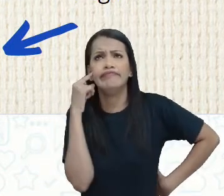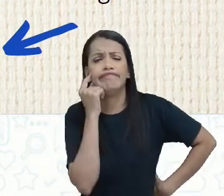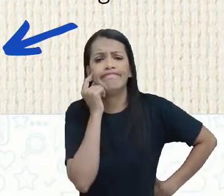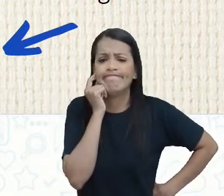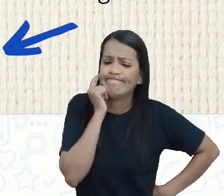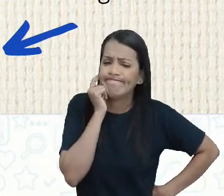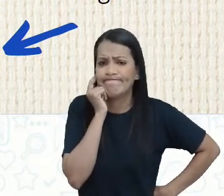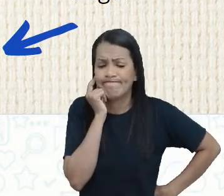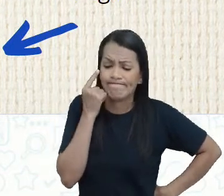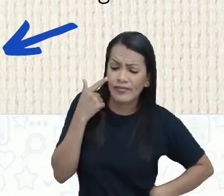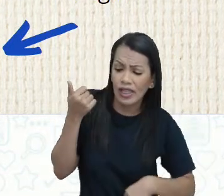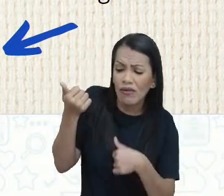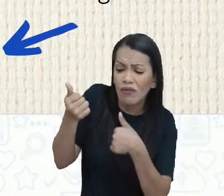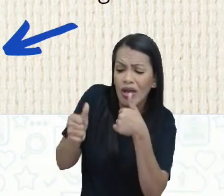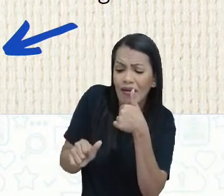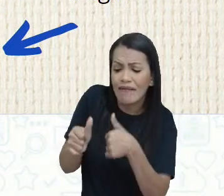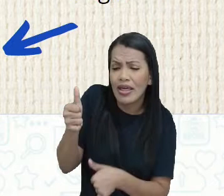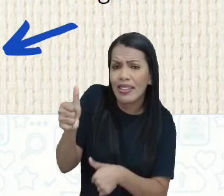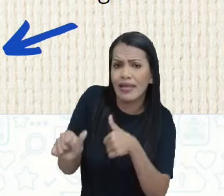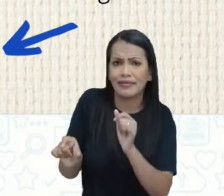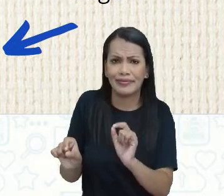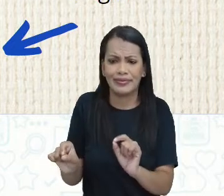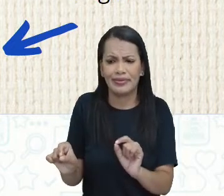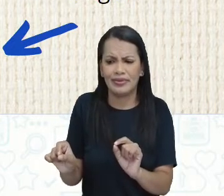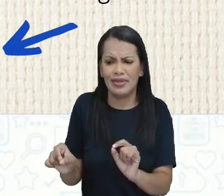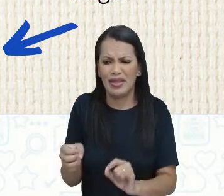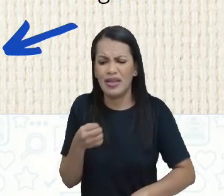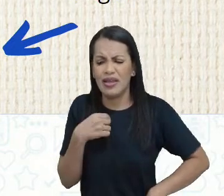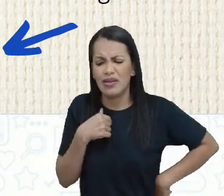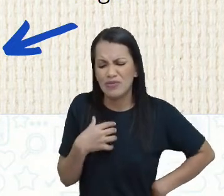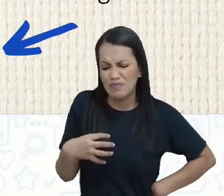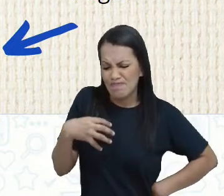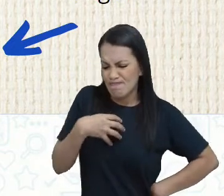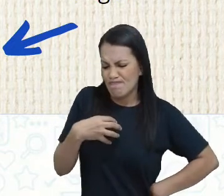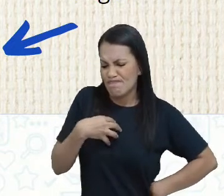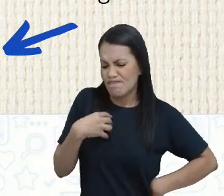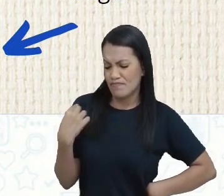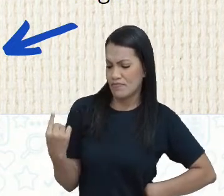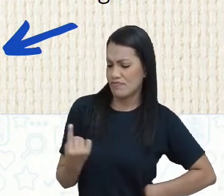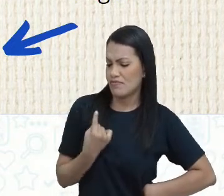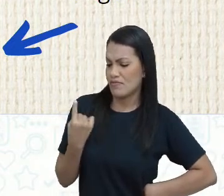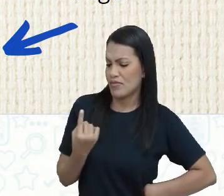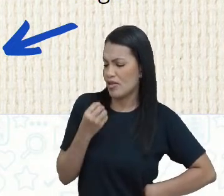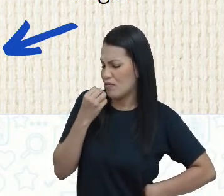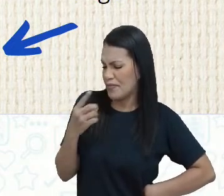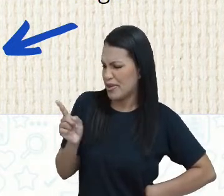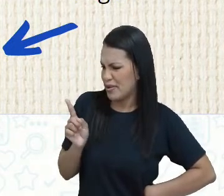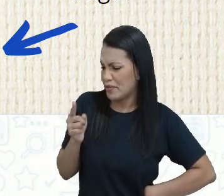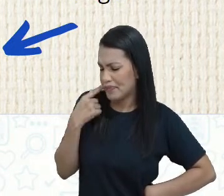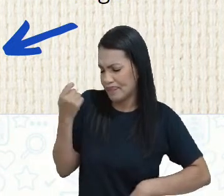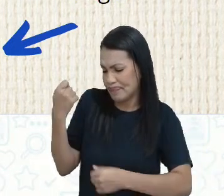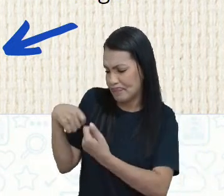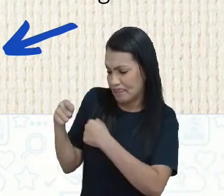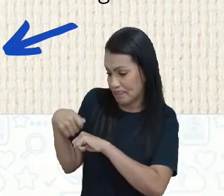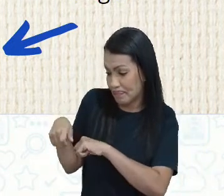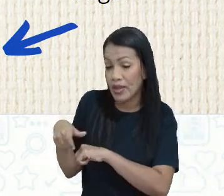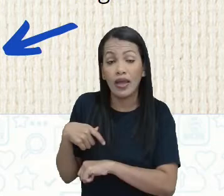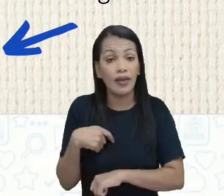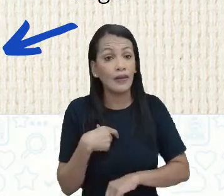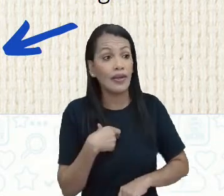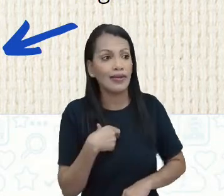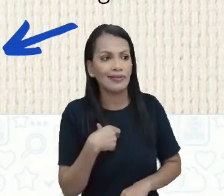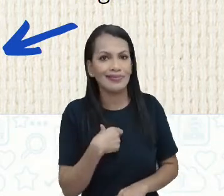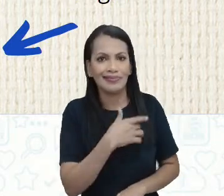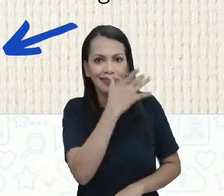esse diagnóstico de que não está bem só. E aí vai começar a produzir a própria realidade. Depois